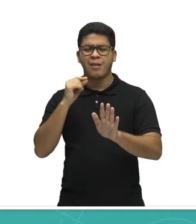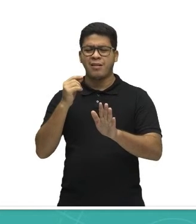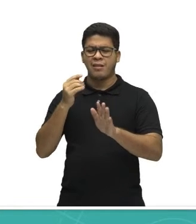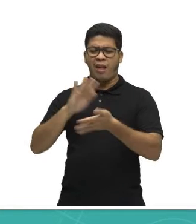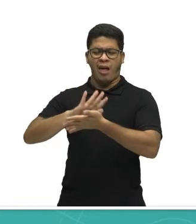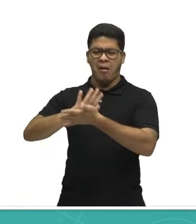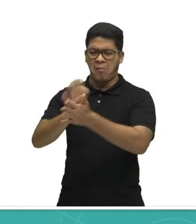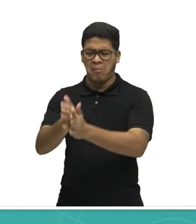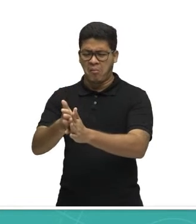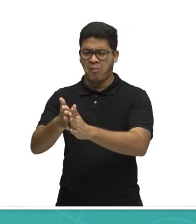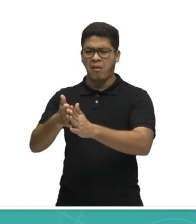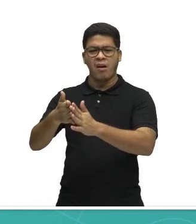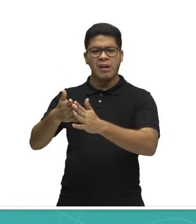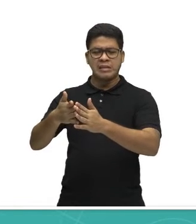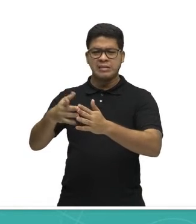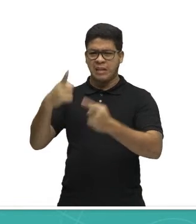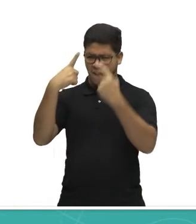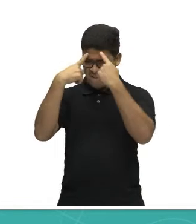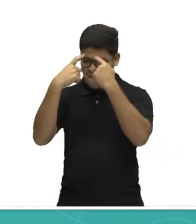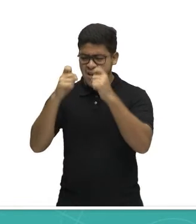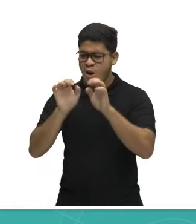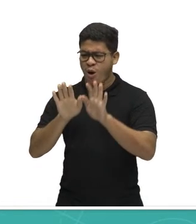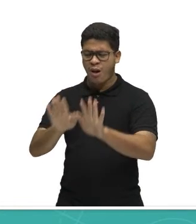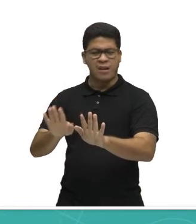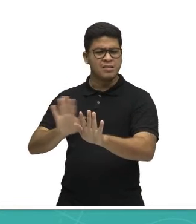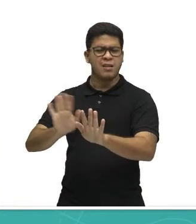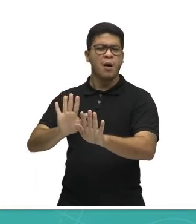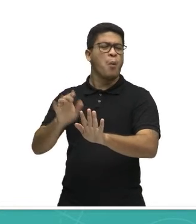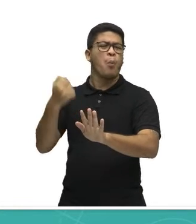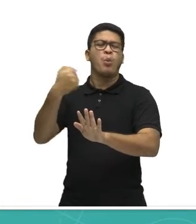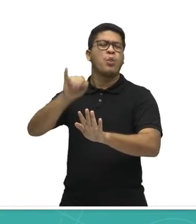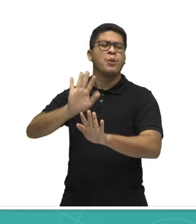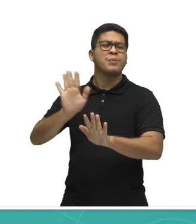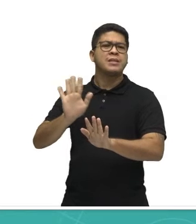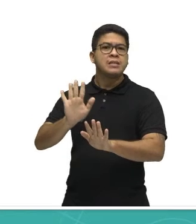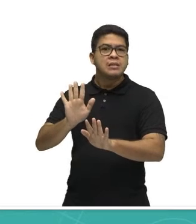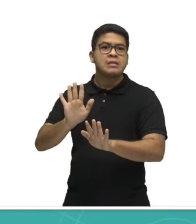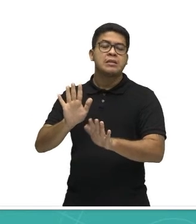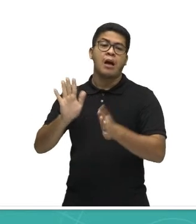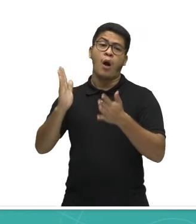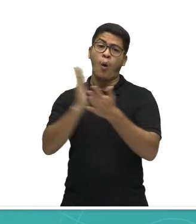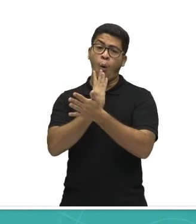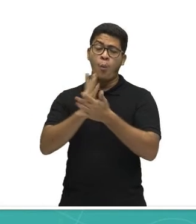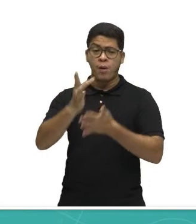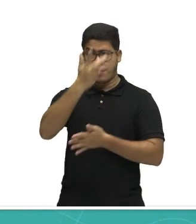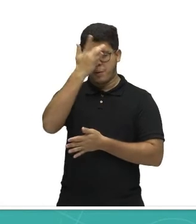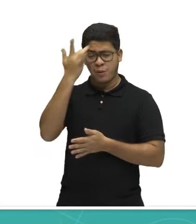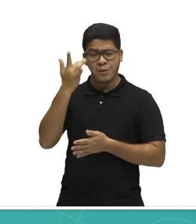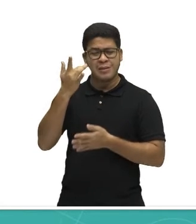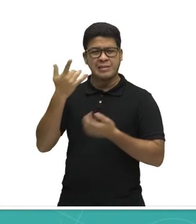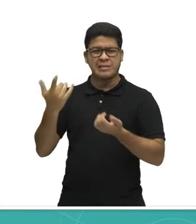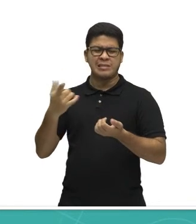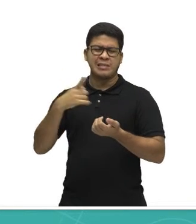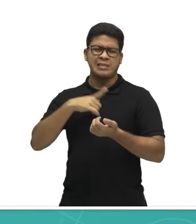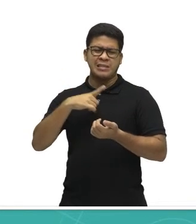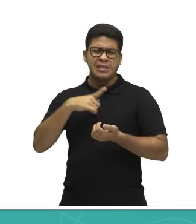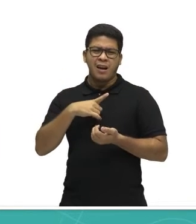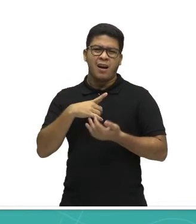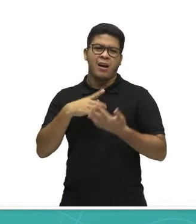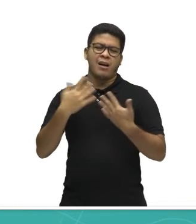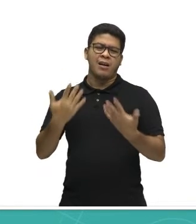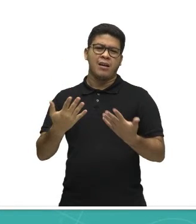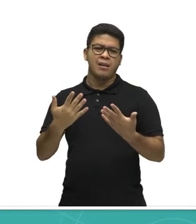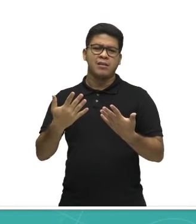é muito sério. Pessoas que não gostam de gato, às vezes até fazem maldade com os gatos, mas os gatos não